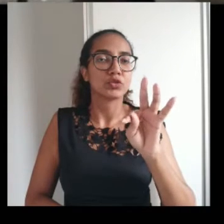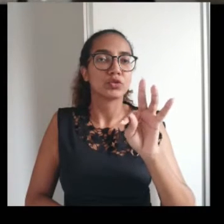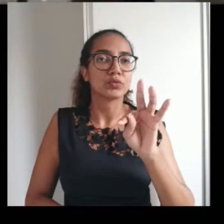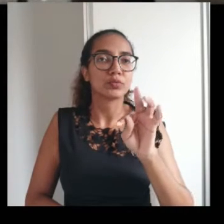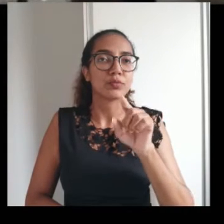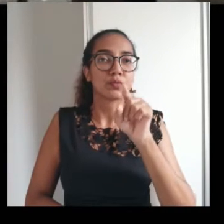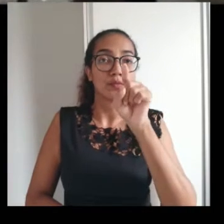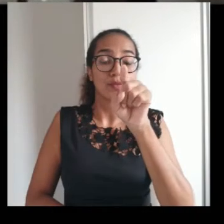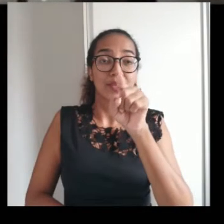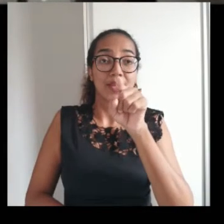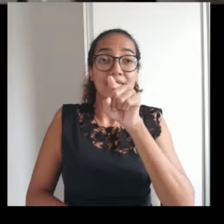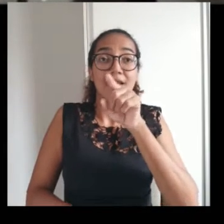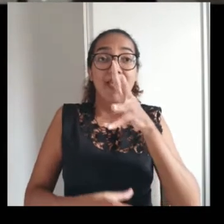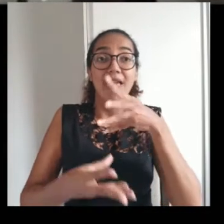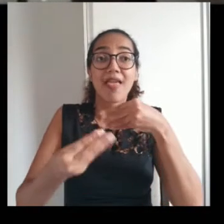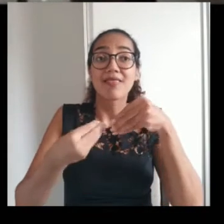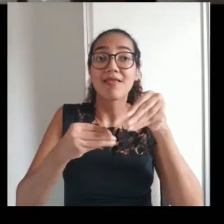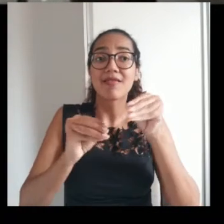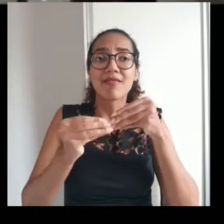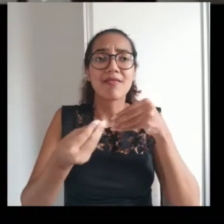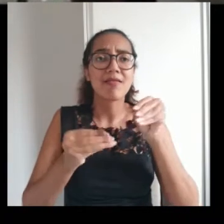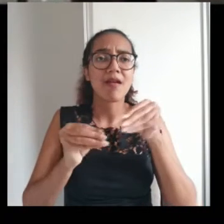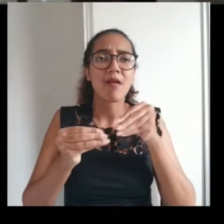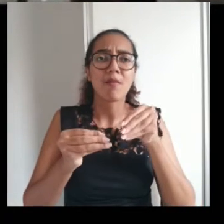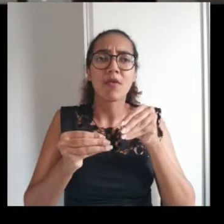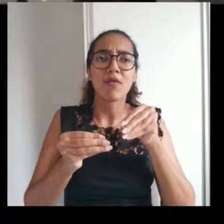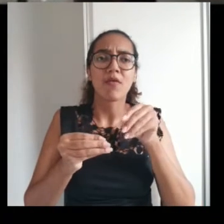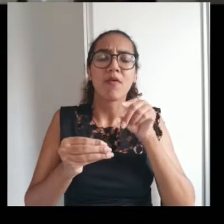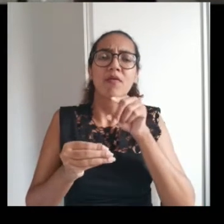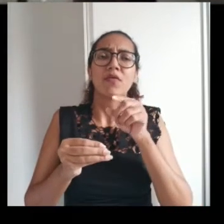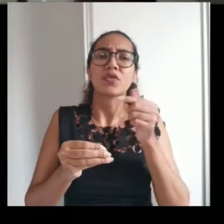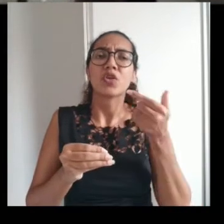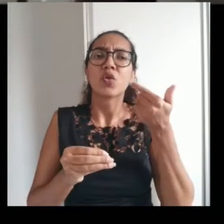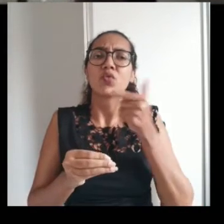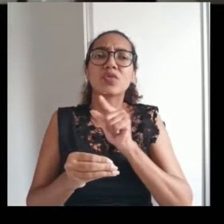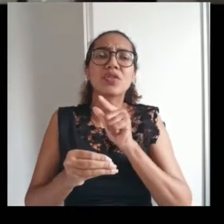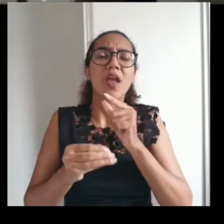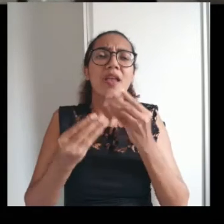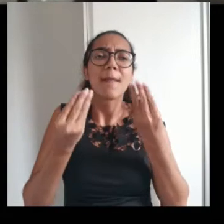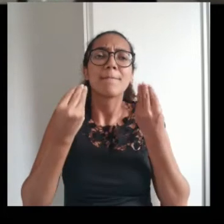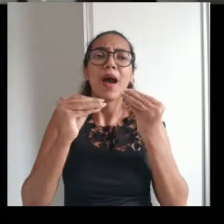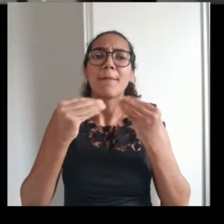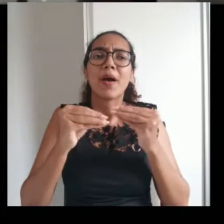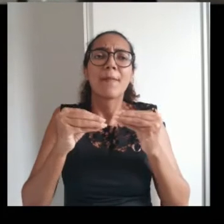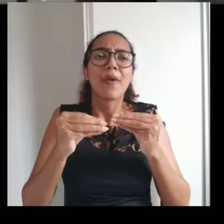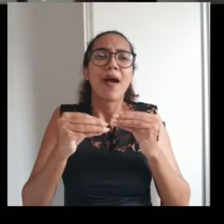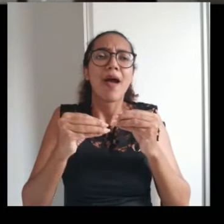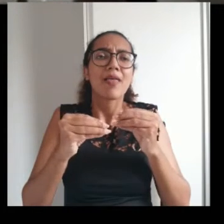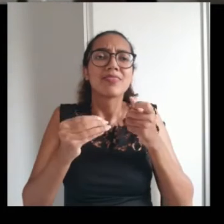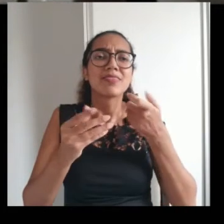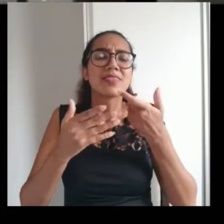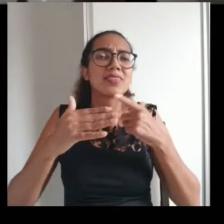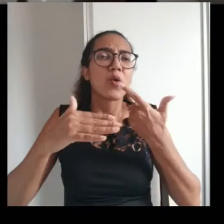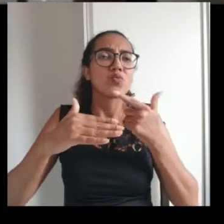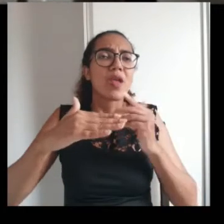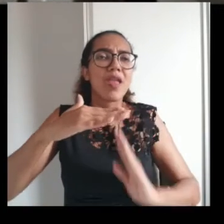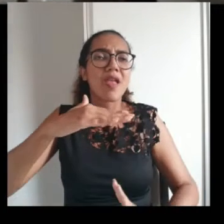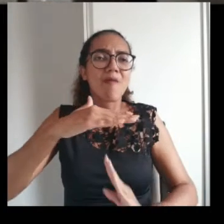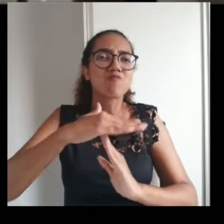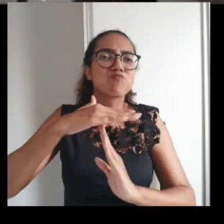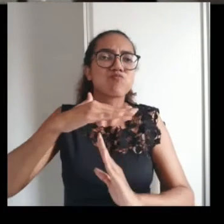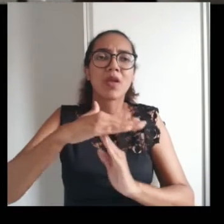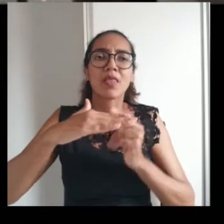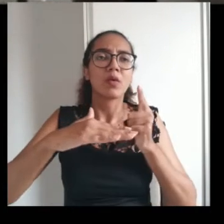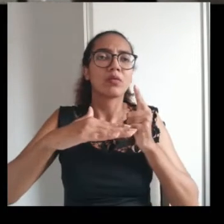ele é dinâmico. Você consegue inserir aí nele sem ter esse limite. Então eu poderia muito bem, ao invés de ter declarado esse atributo como